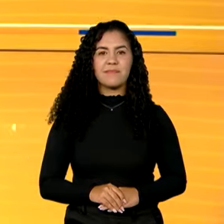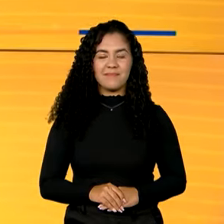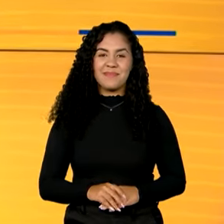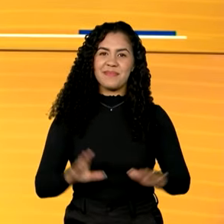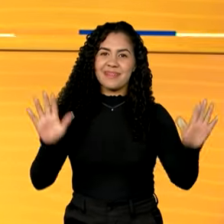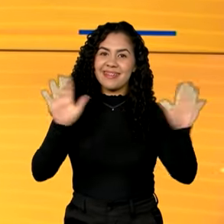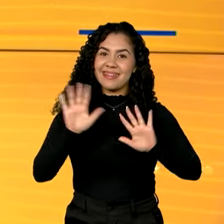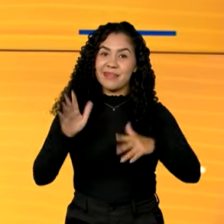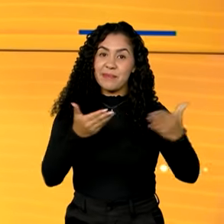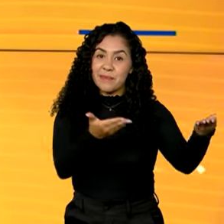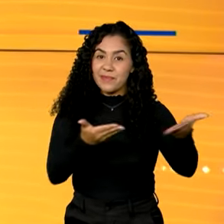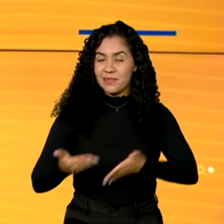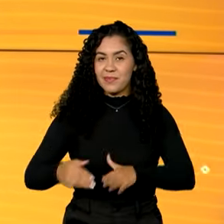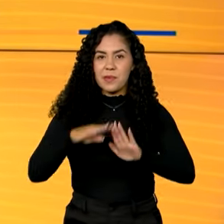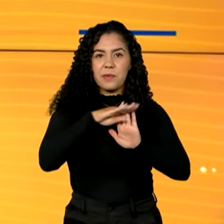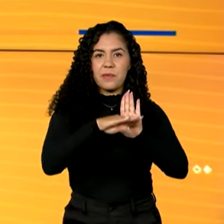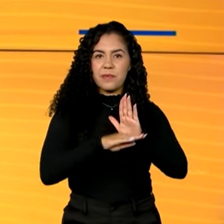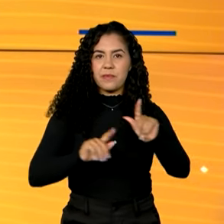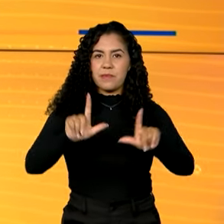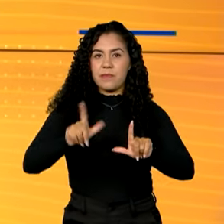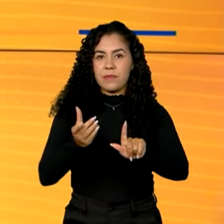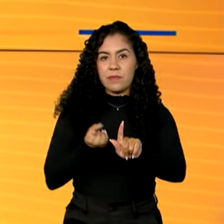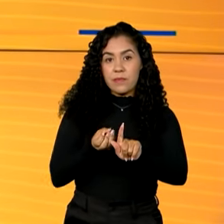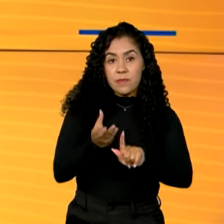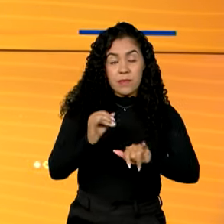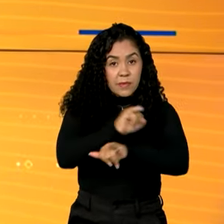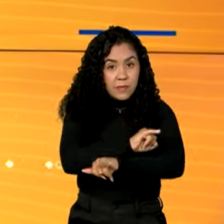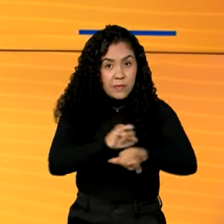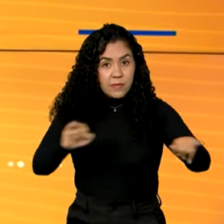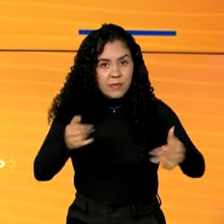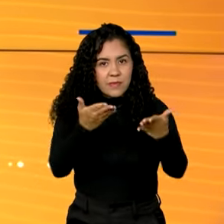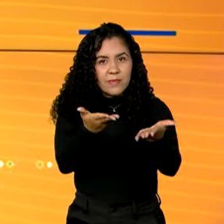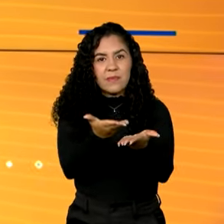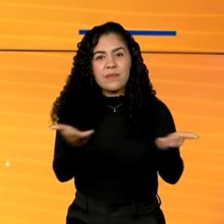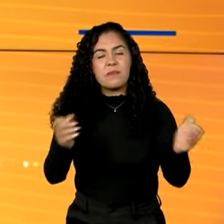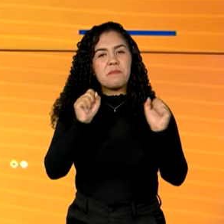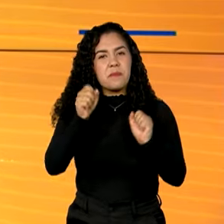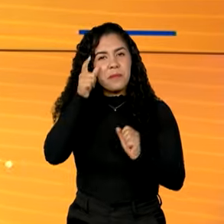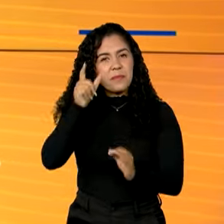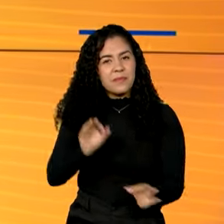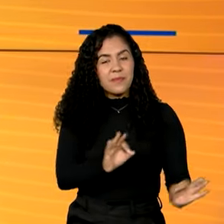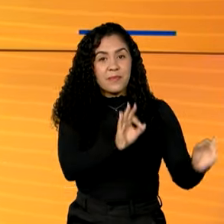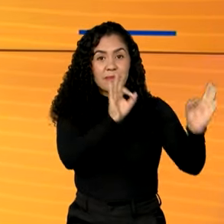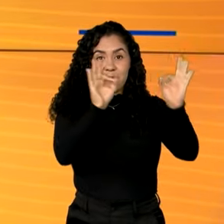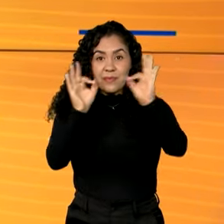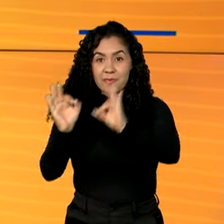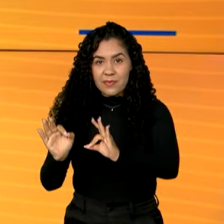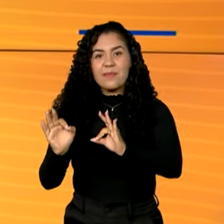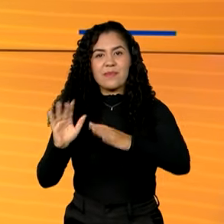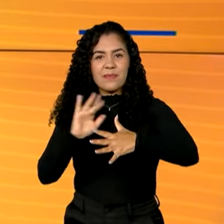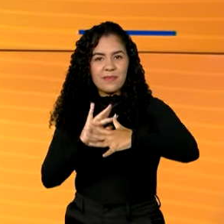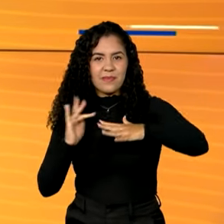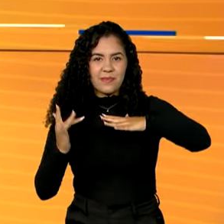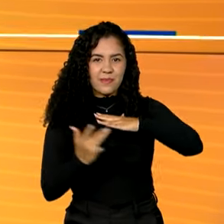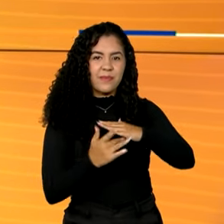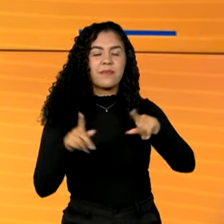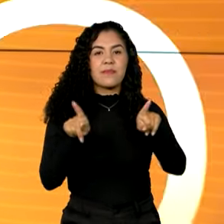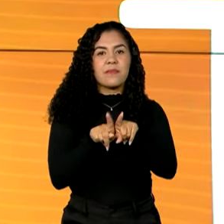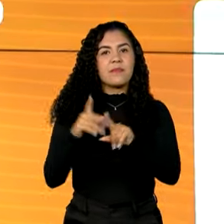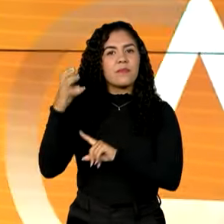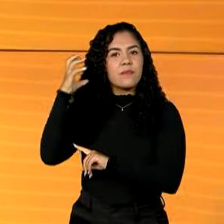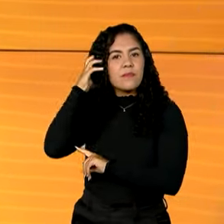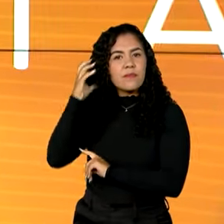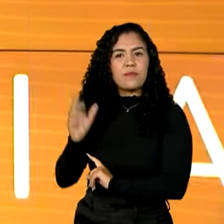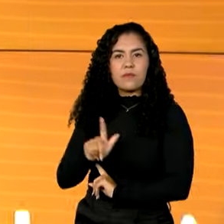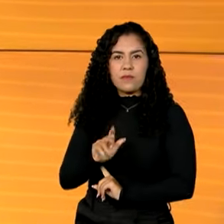Olá, seja muito bem-vindo ao canal GOV. Lembrando que você pode nos acompanhar também ao vivo pelas redes sociais e pela